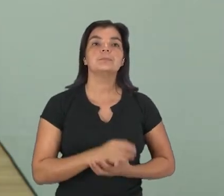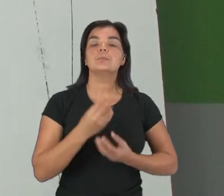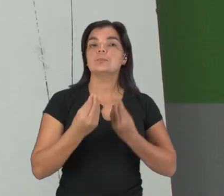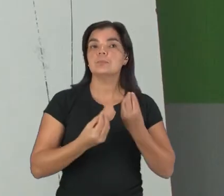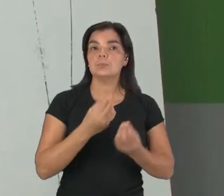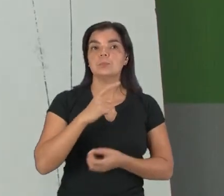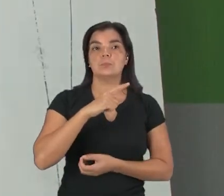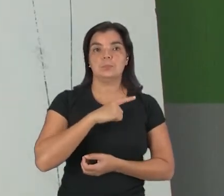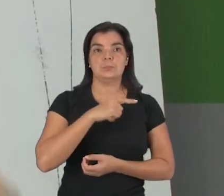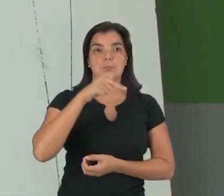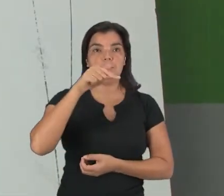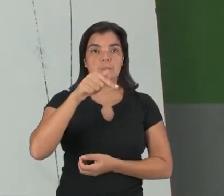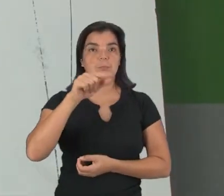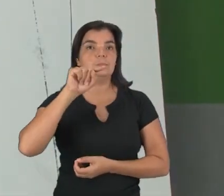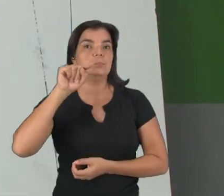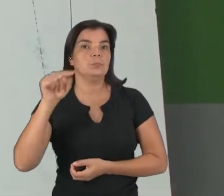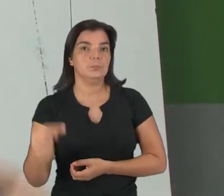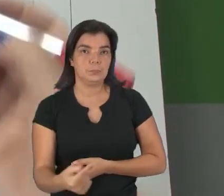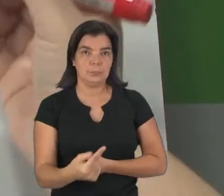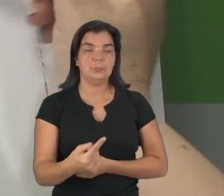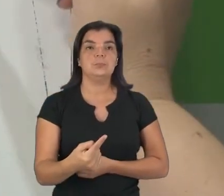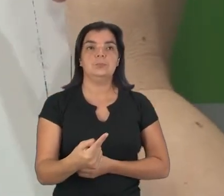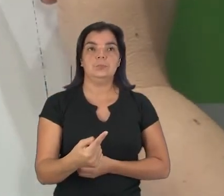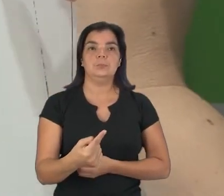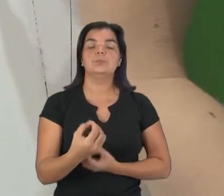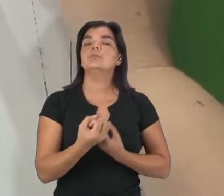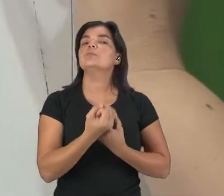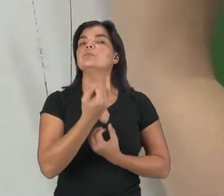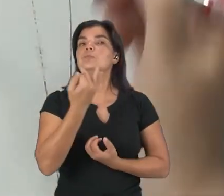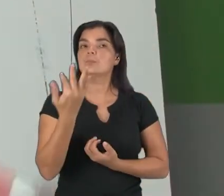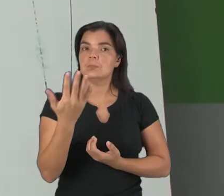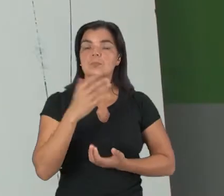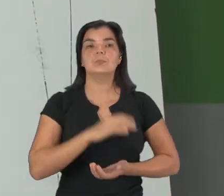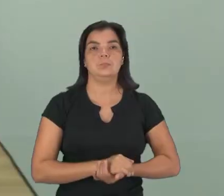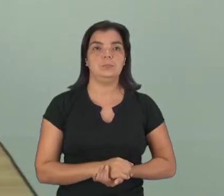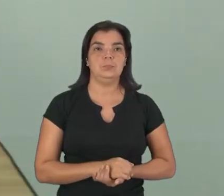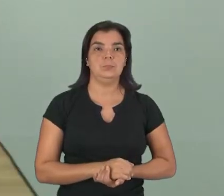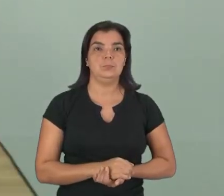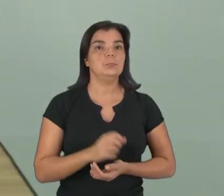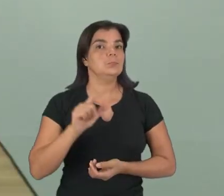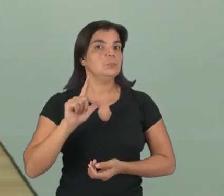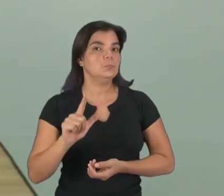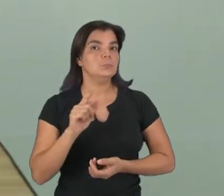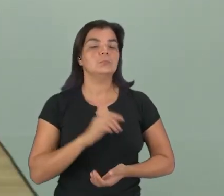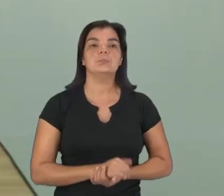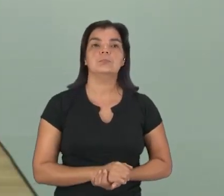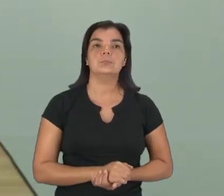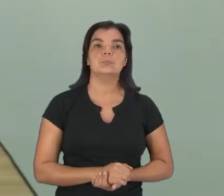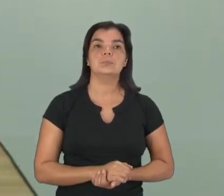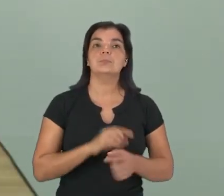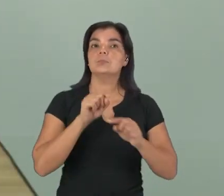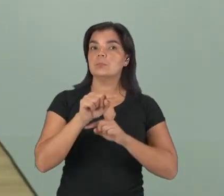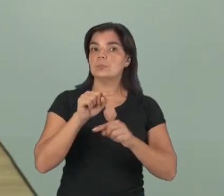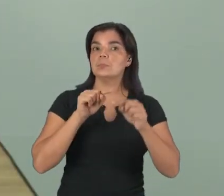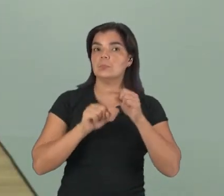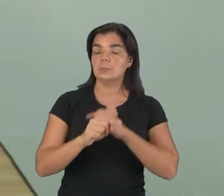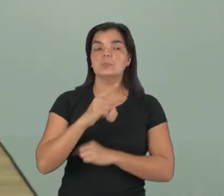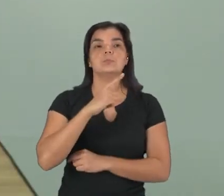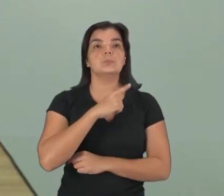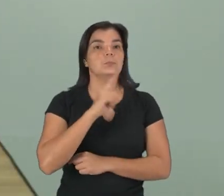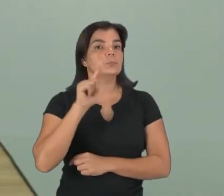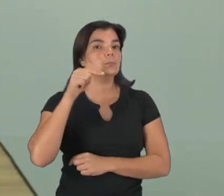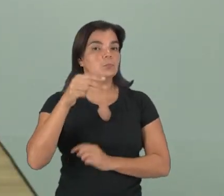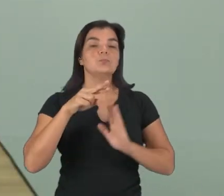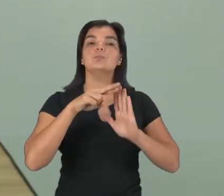tenho 7.200 ml, quanto que vai ser isso em litro? Para eu saber, eu vou dividir. Tem uma